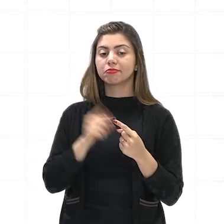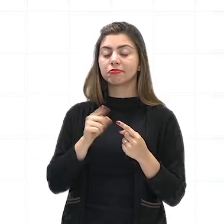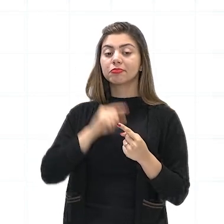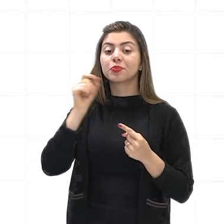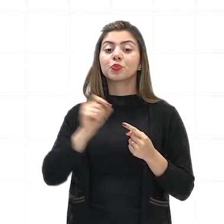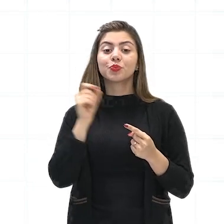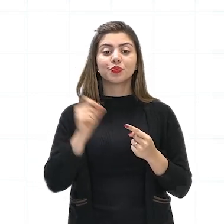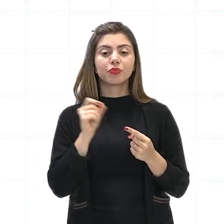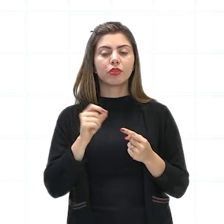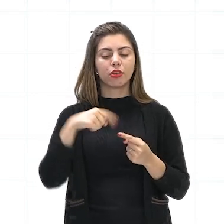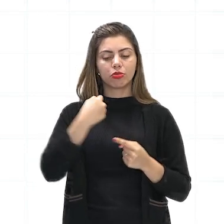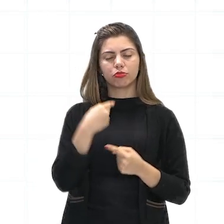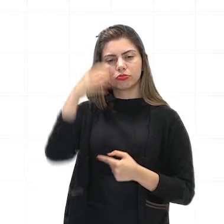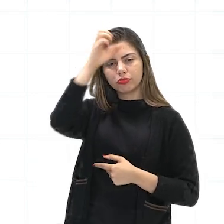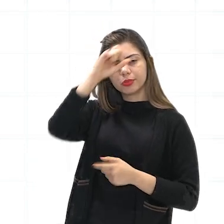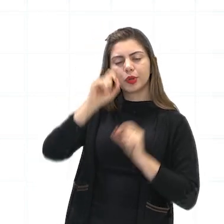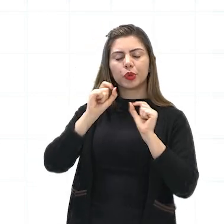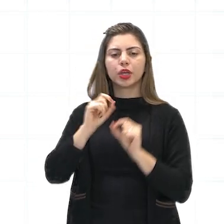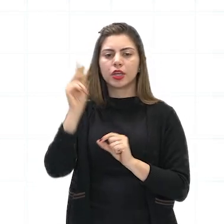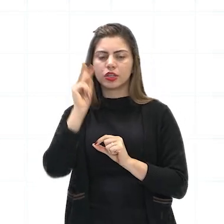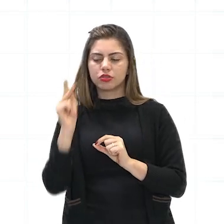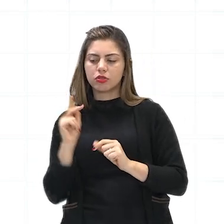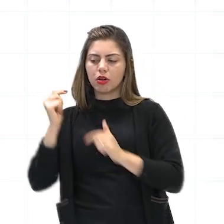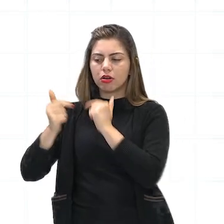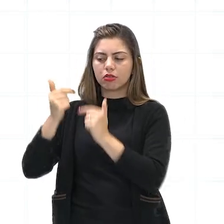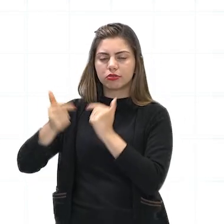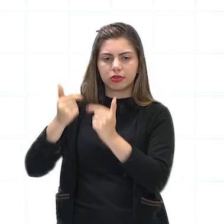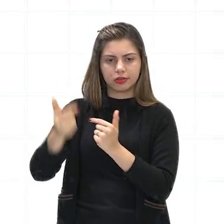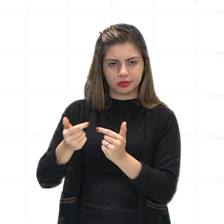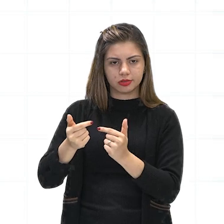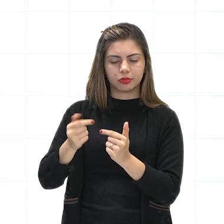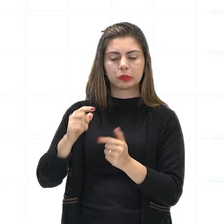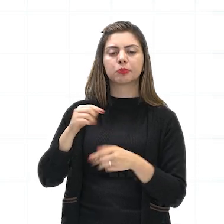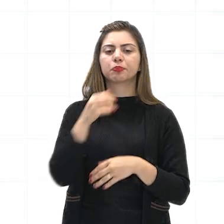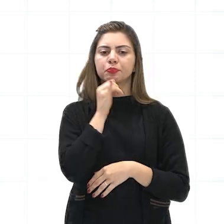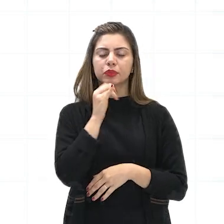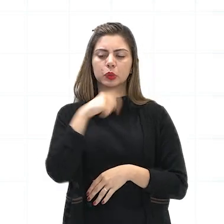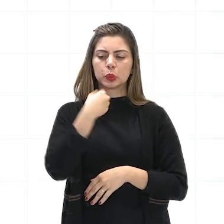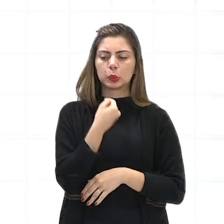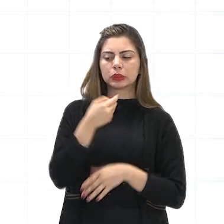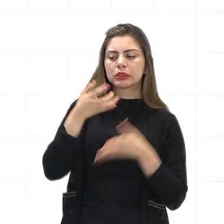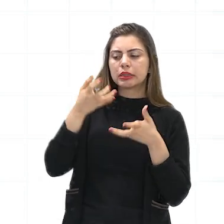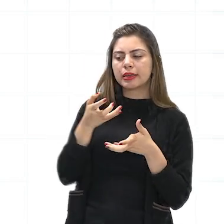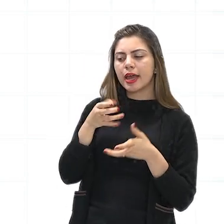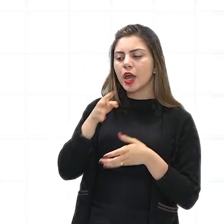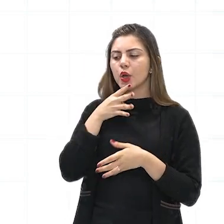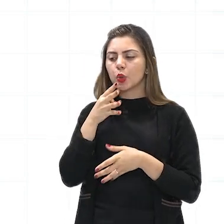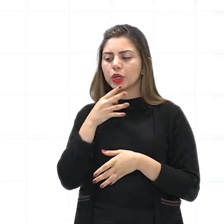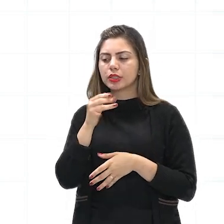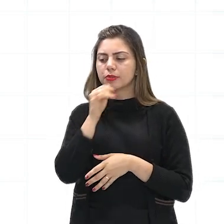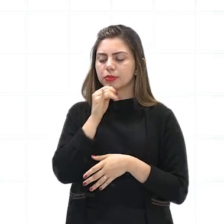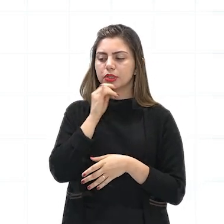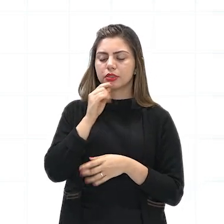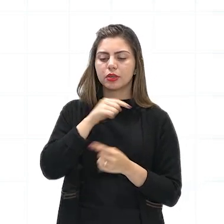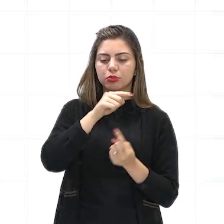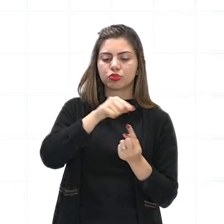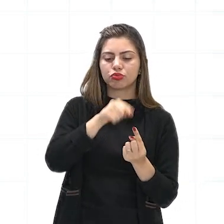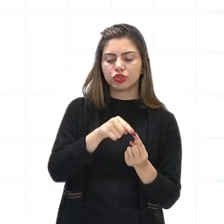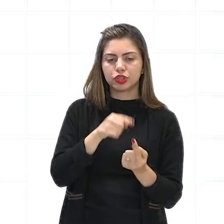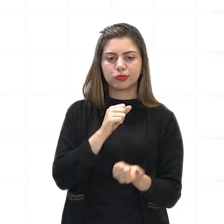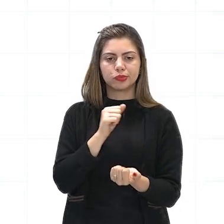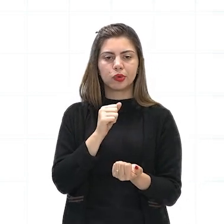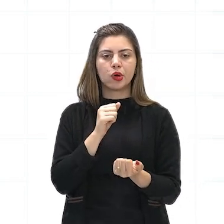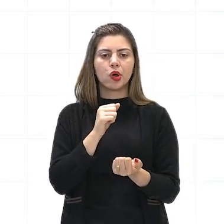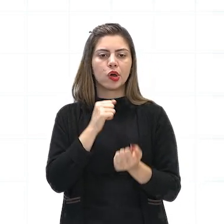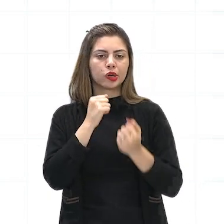vamos aprender aí histórias e tradições. Quando a gente se dedica a conhecer uma luta, como no caso